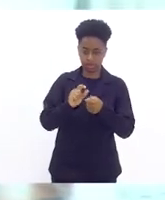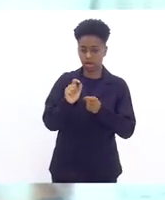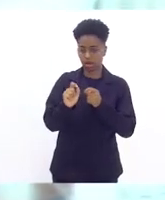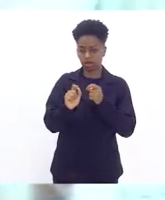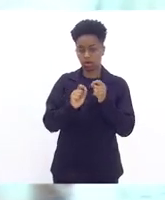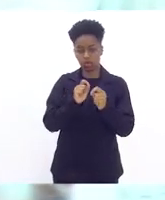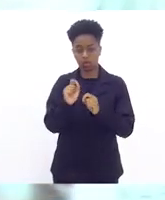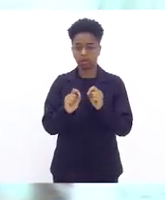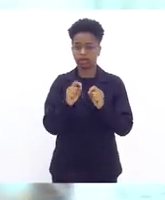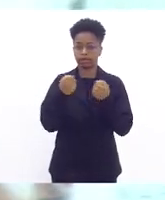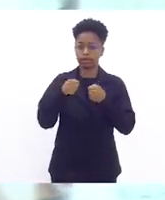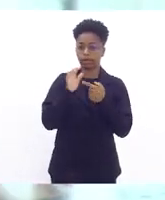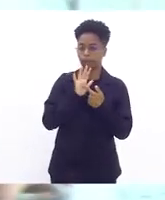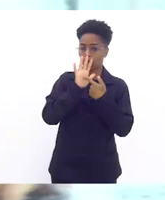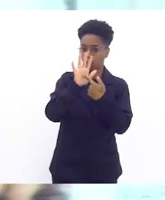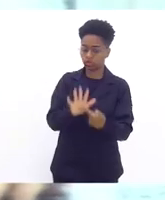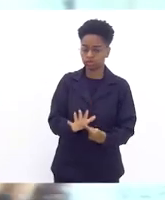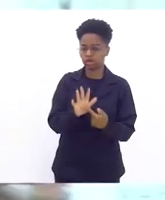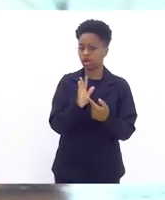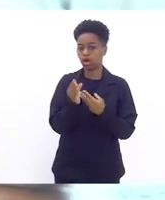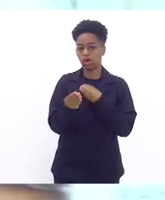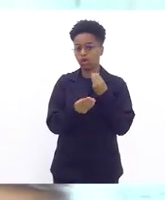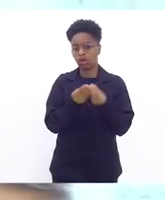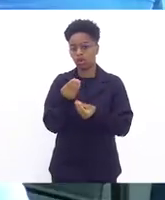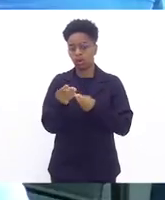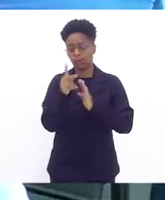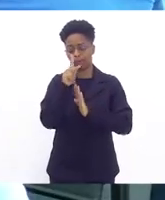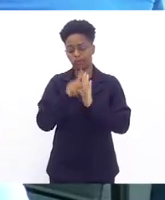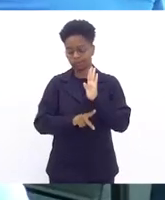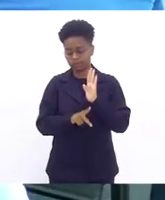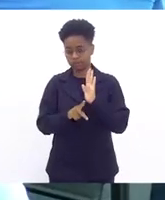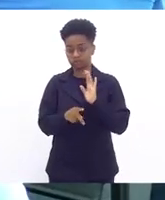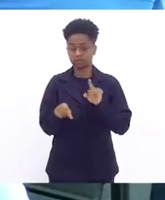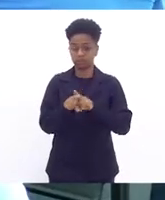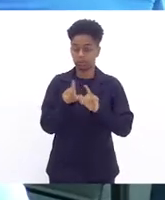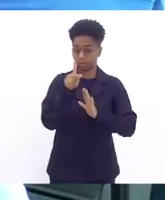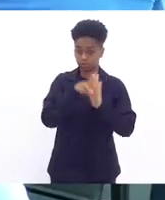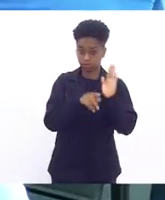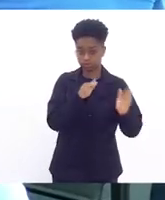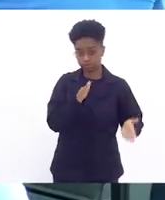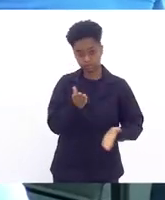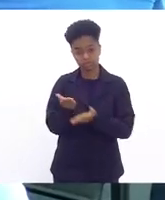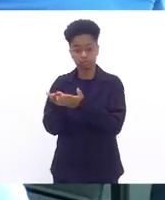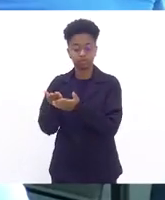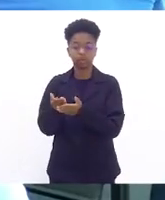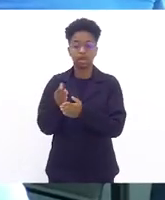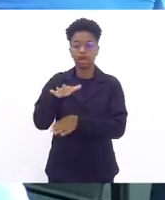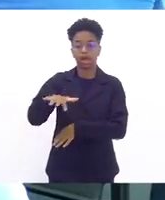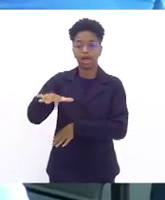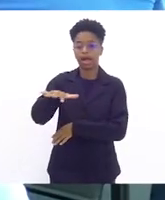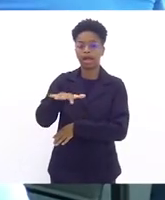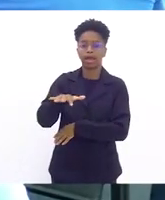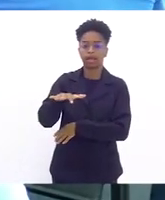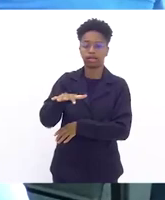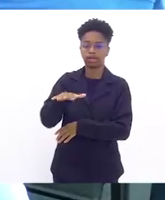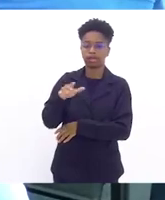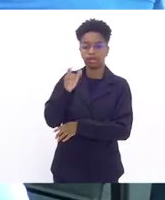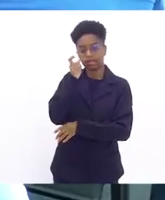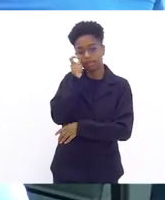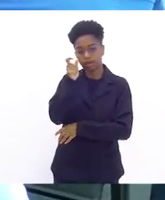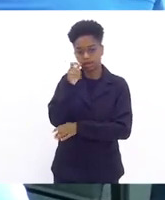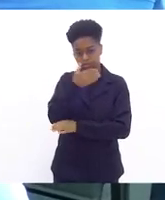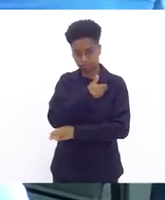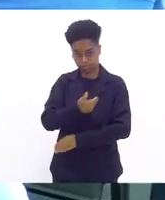constar na apresentação desse desse projeto esse projeto é encaminhado para nossa superintendência de fundo de interesse público